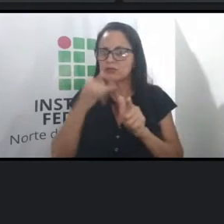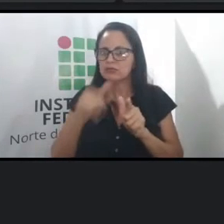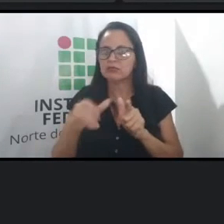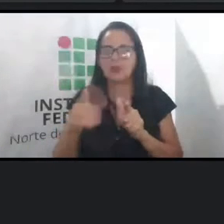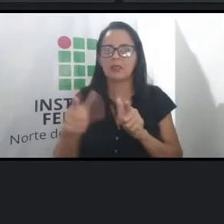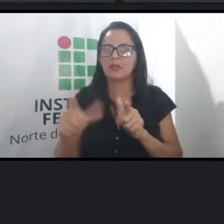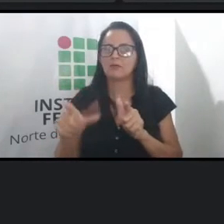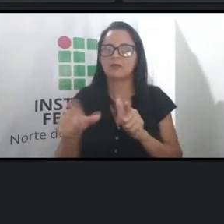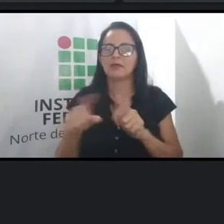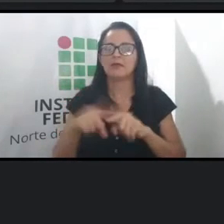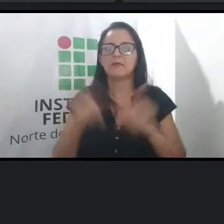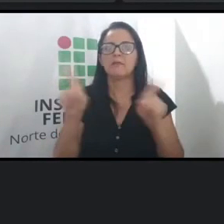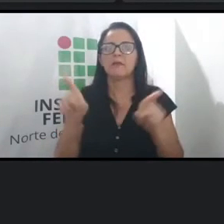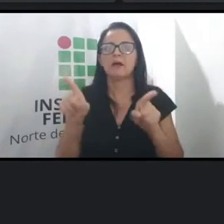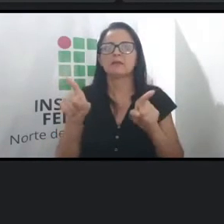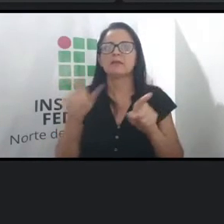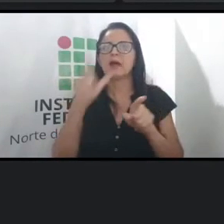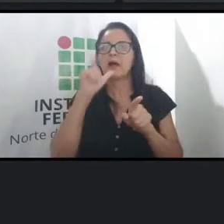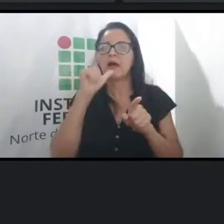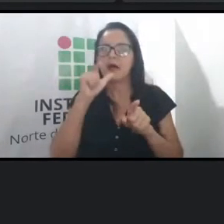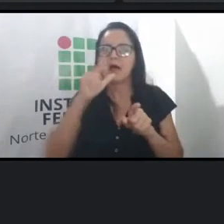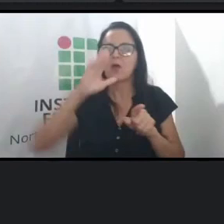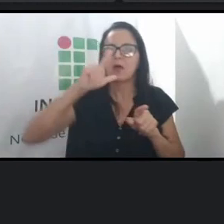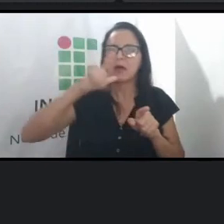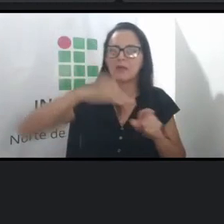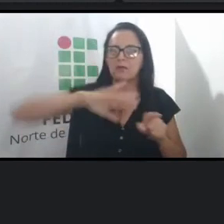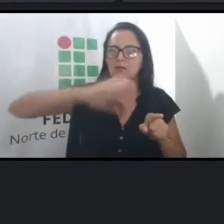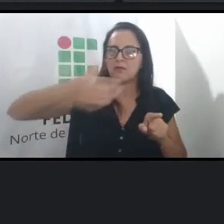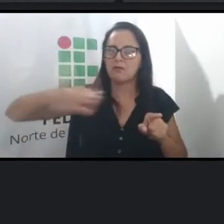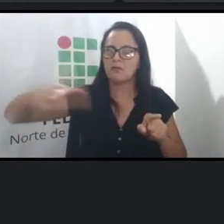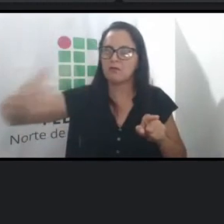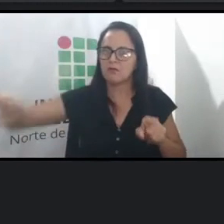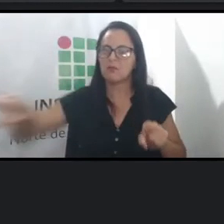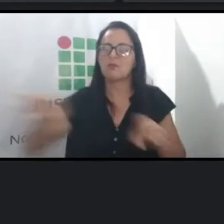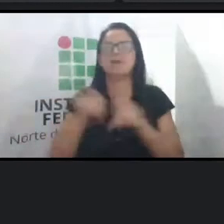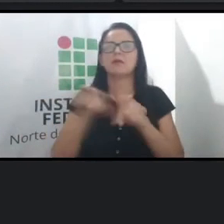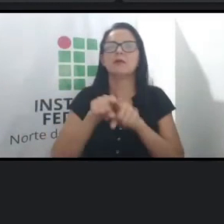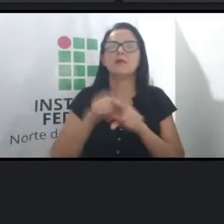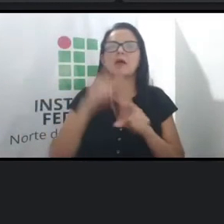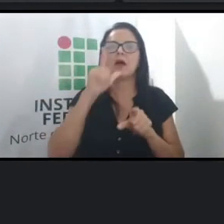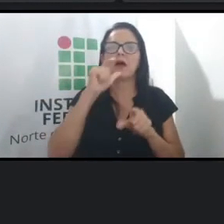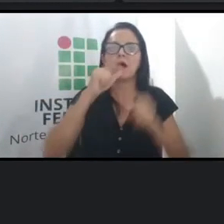mar e a piscina, ela contém sais, e os sais conduzem eletricidade.